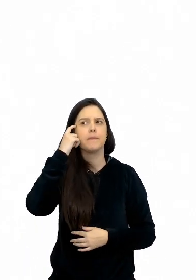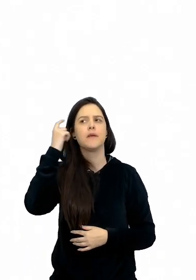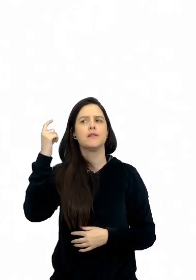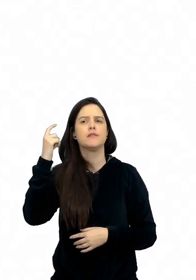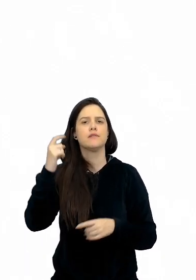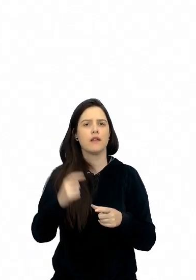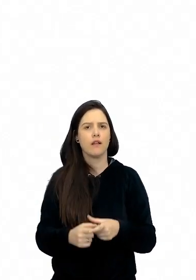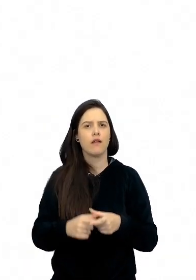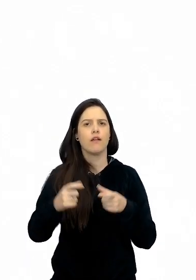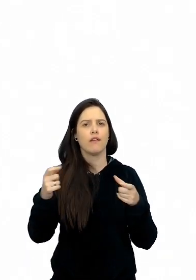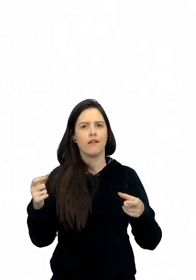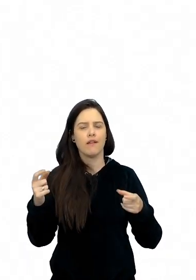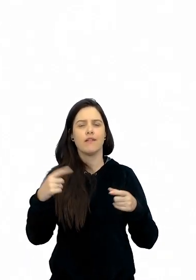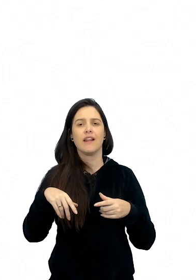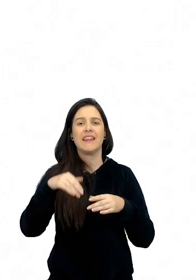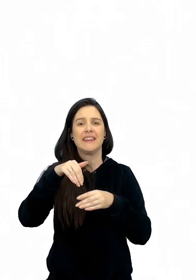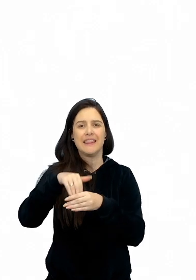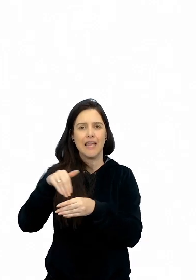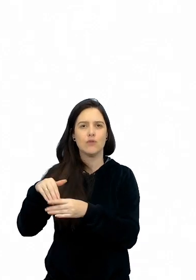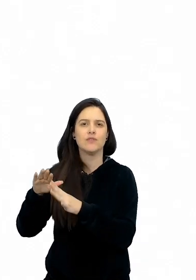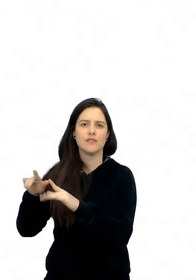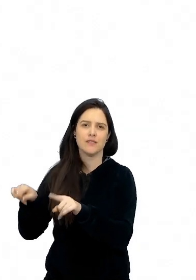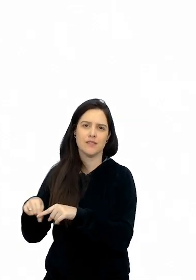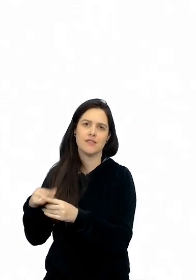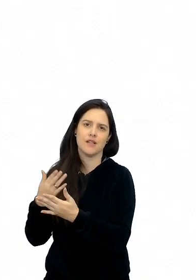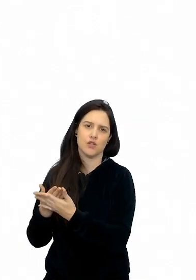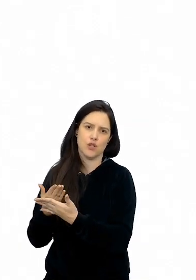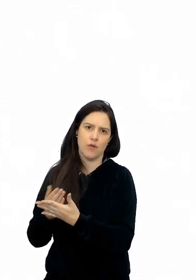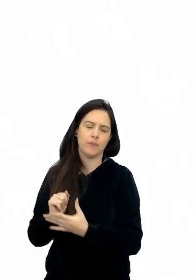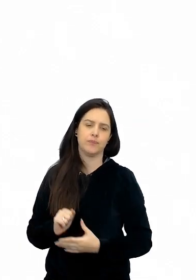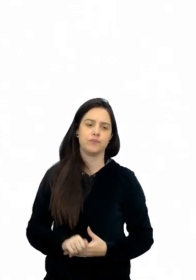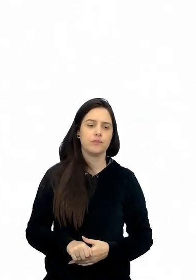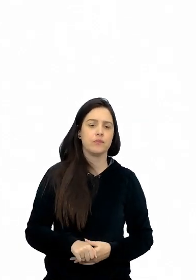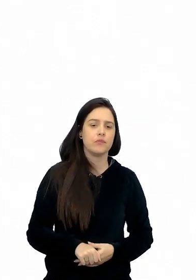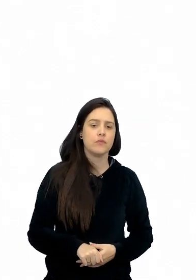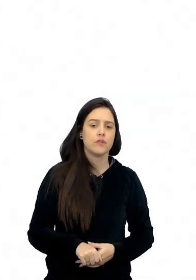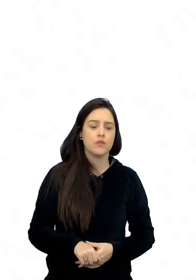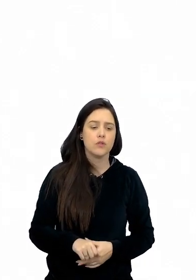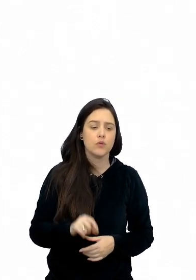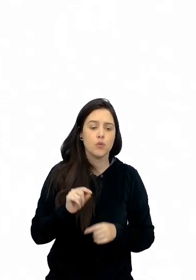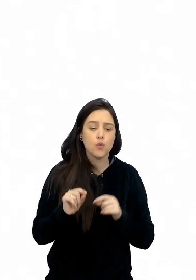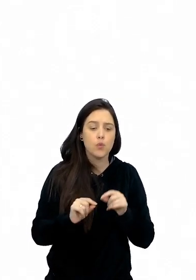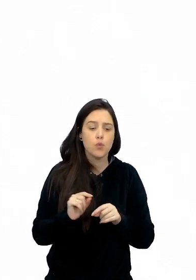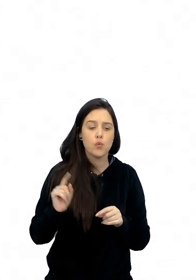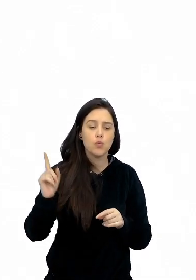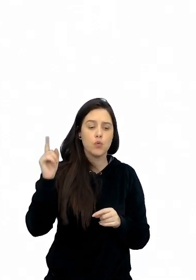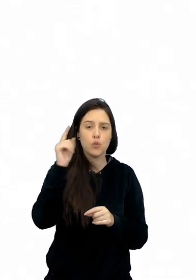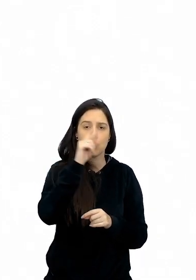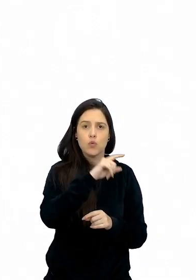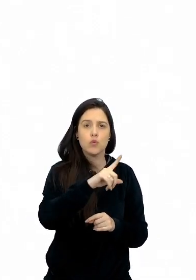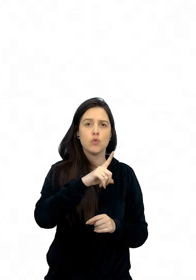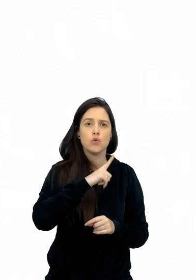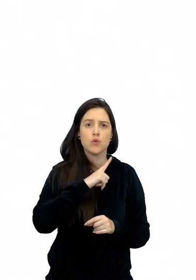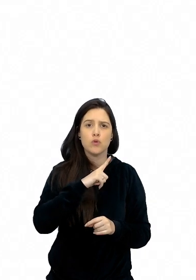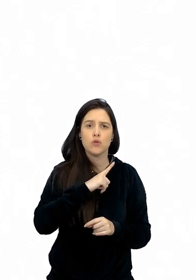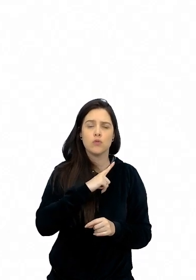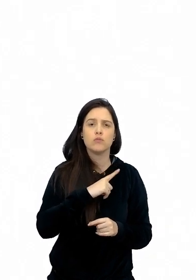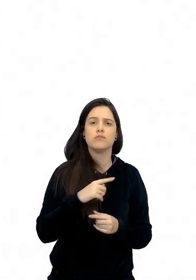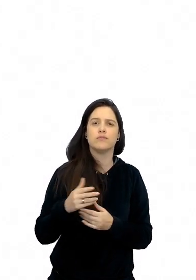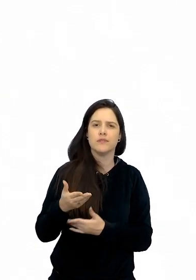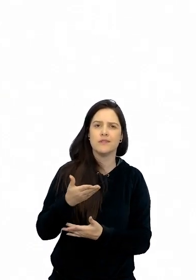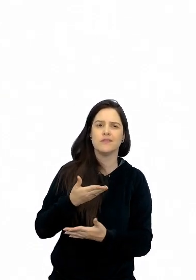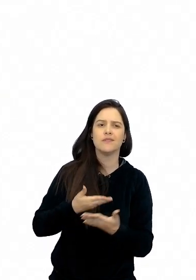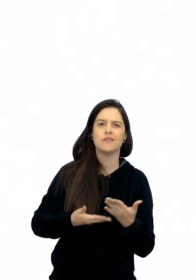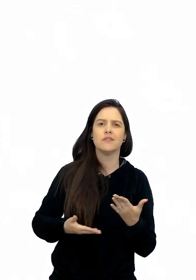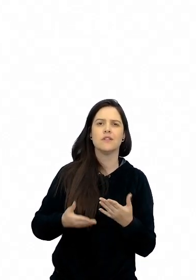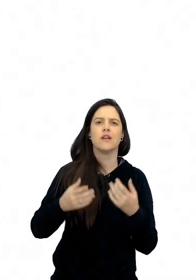branco, né, que tem na sala de aula. E aí, o que muda quando a gente tem essa intenção,